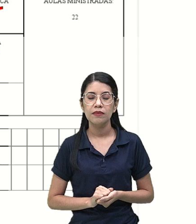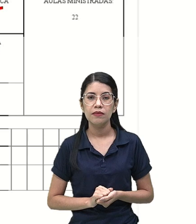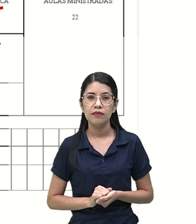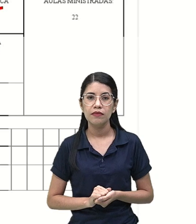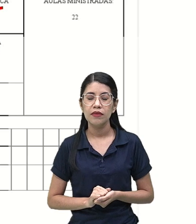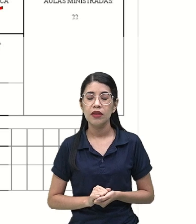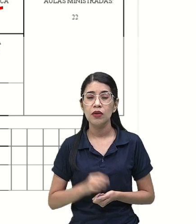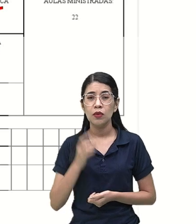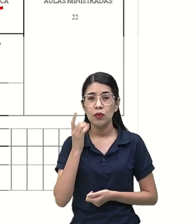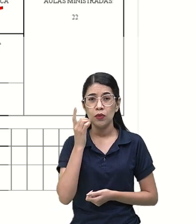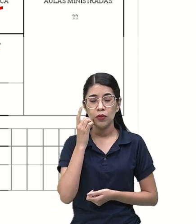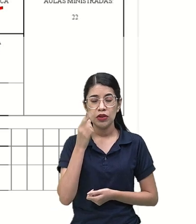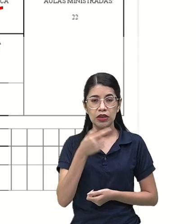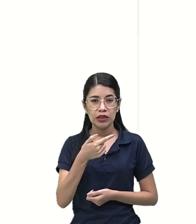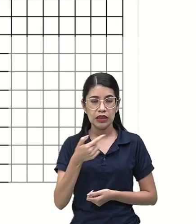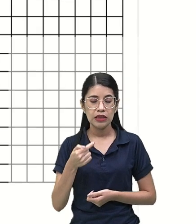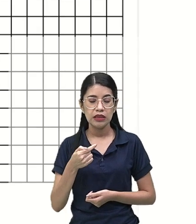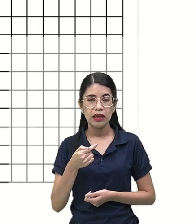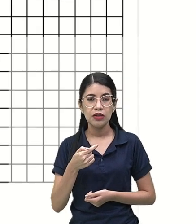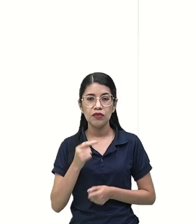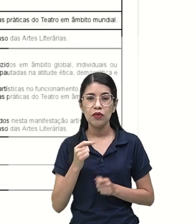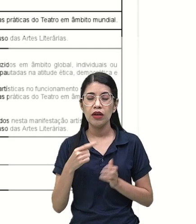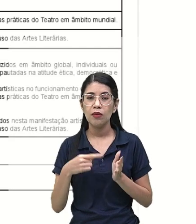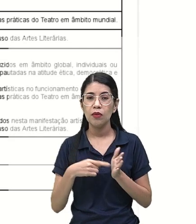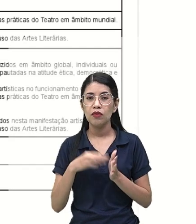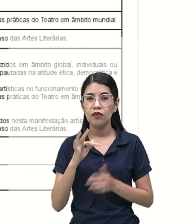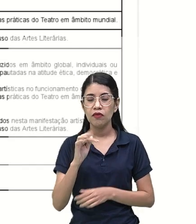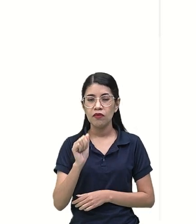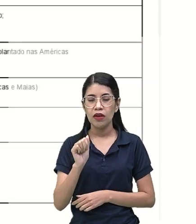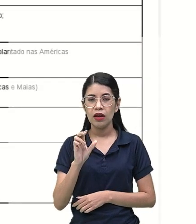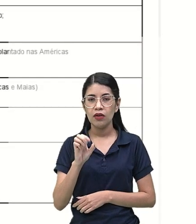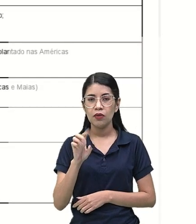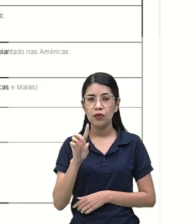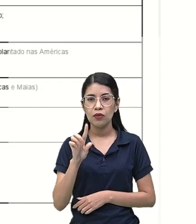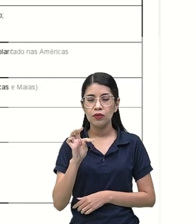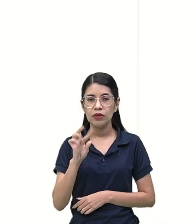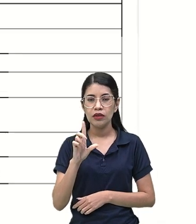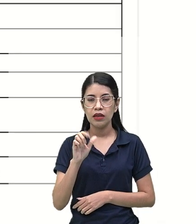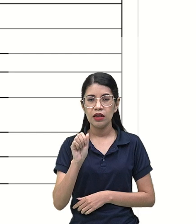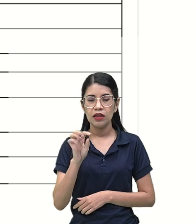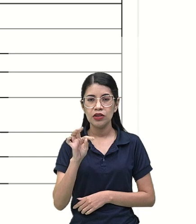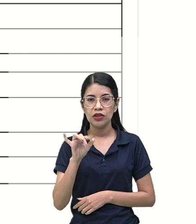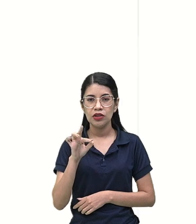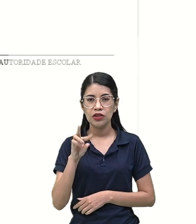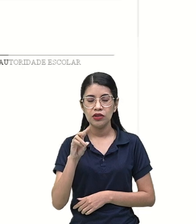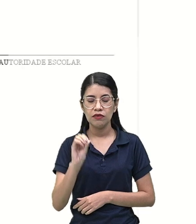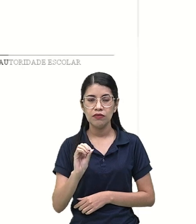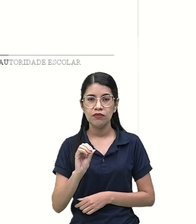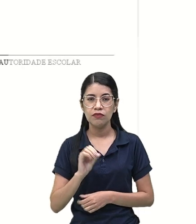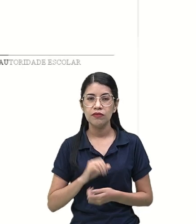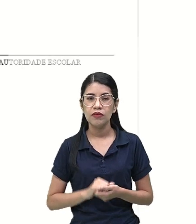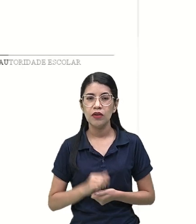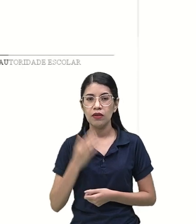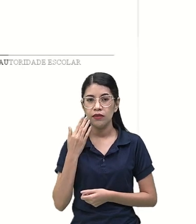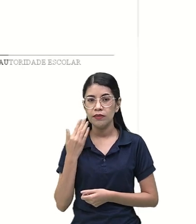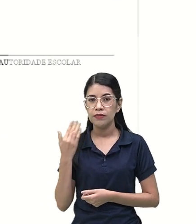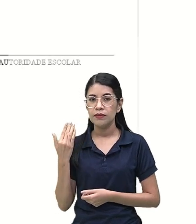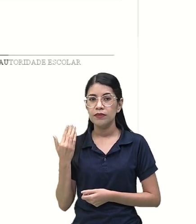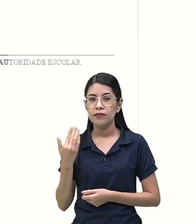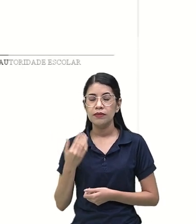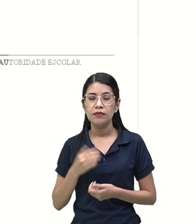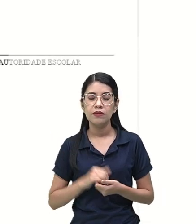ponto facultativo, não foi? Vamos ver lá aonde a gente anotou aqui no final, olha. Olha